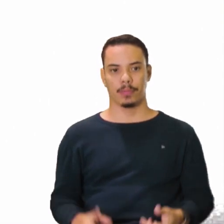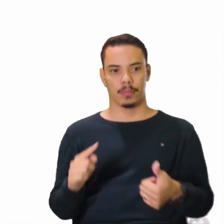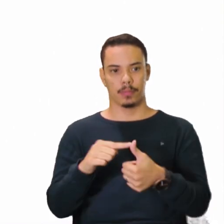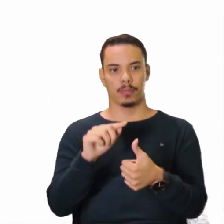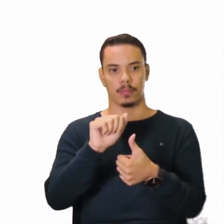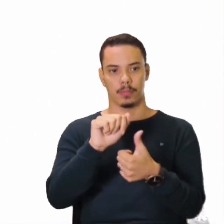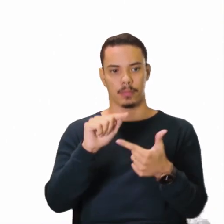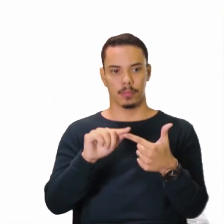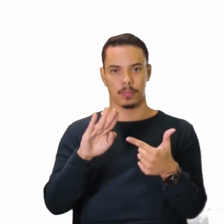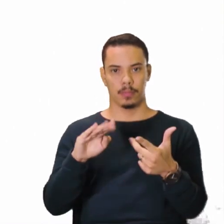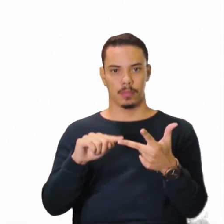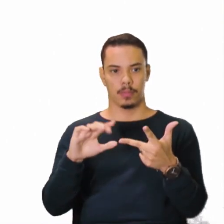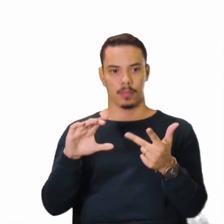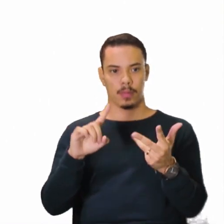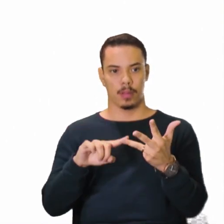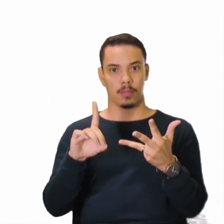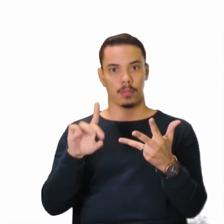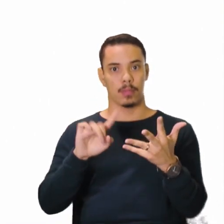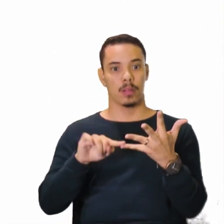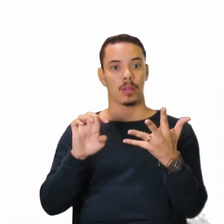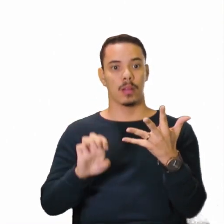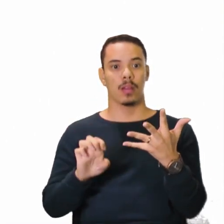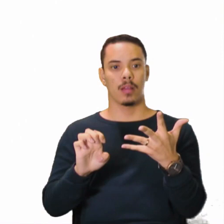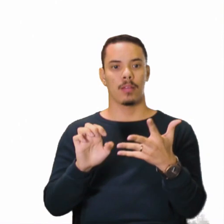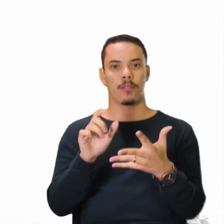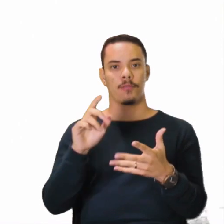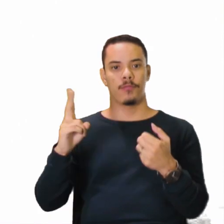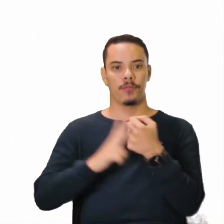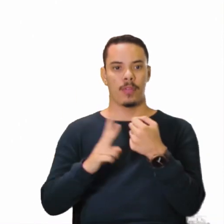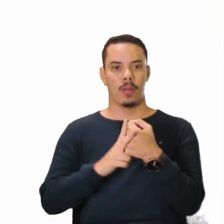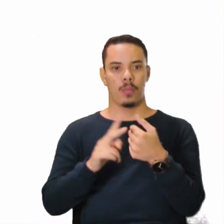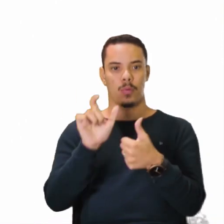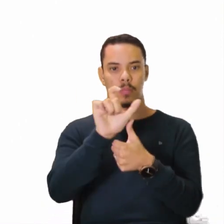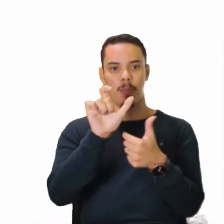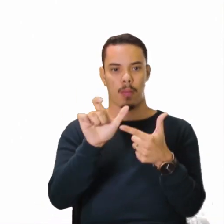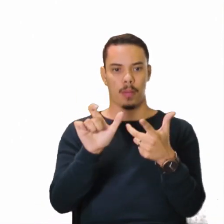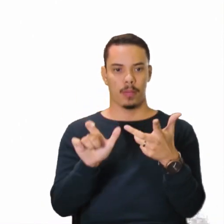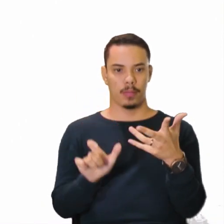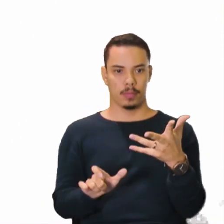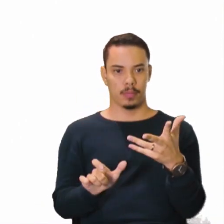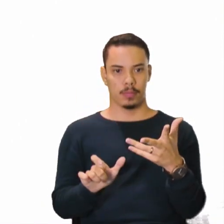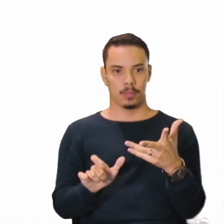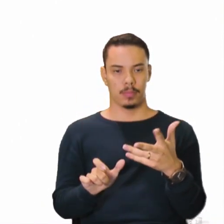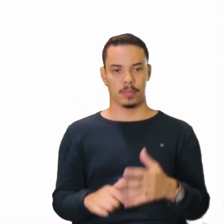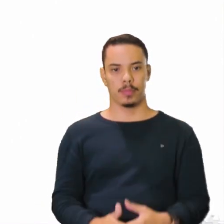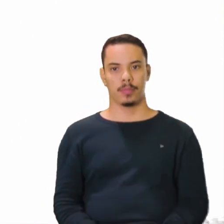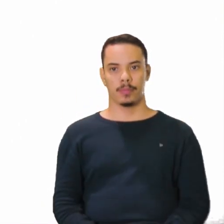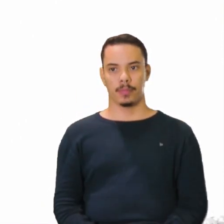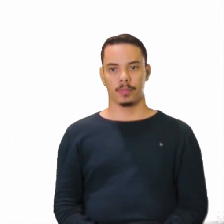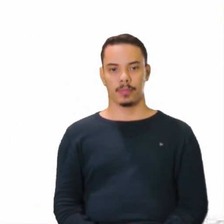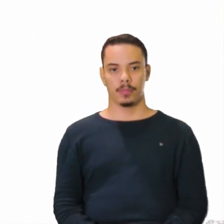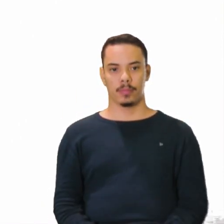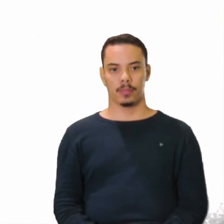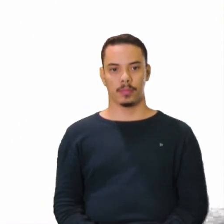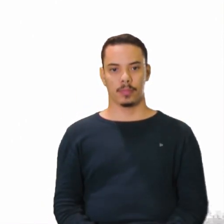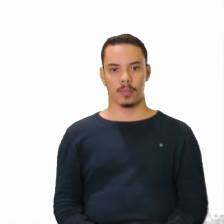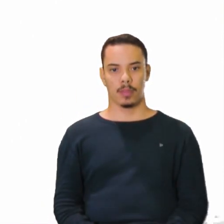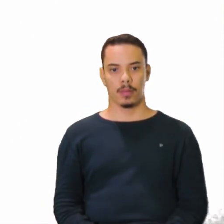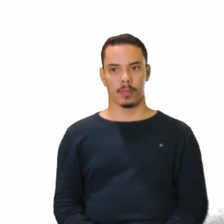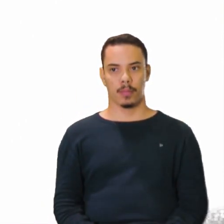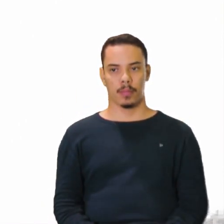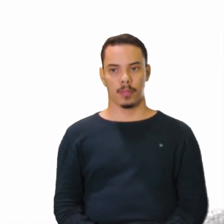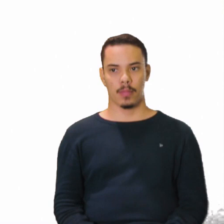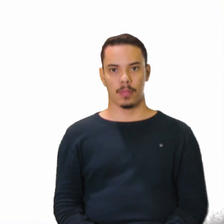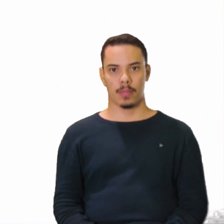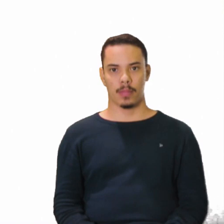os negros da África. D, amanhã eles trarão os negros da África. E amanhã eles trazeriam os